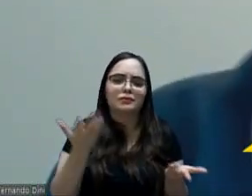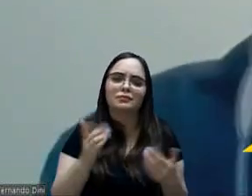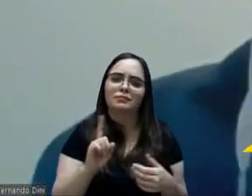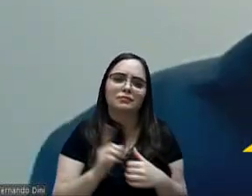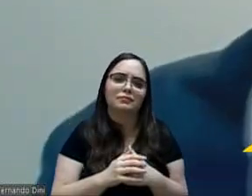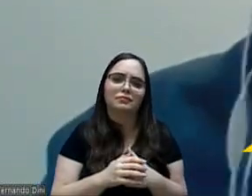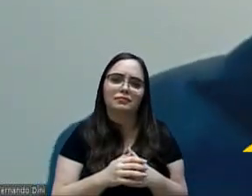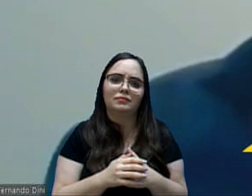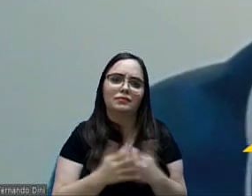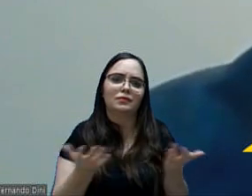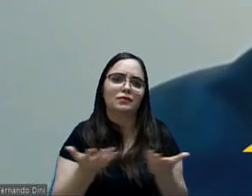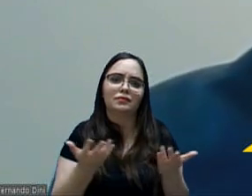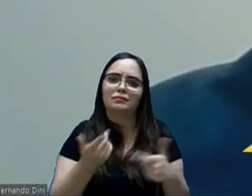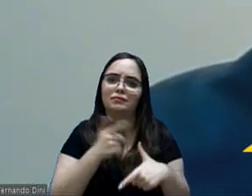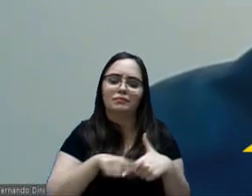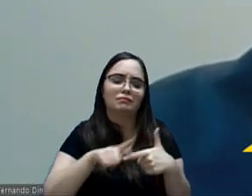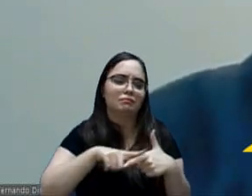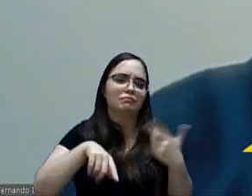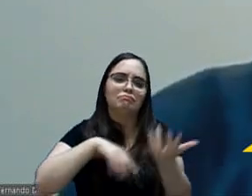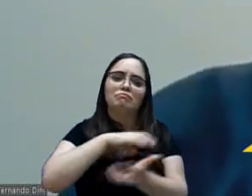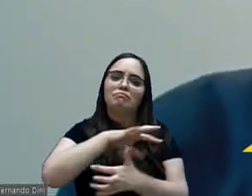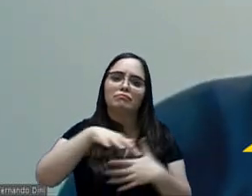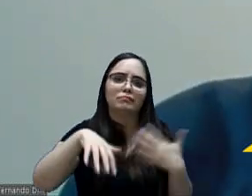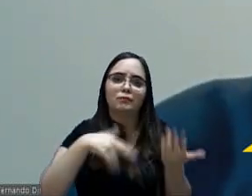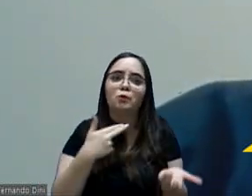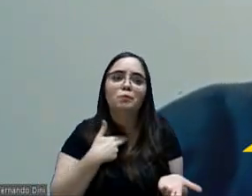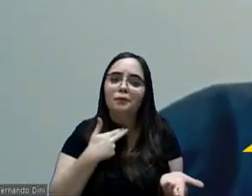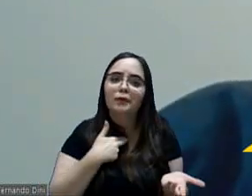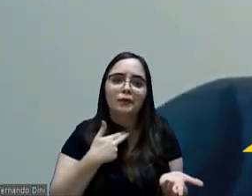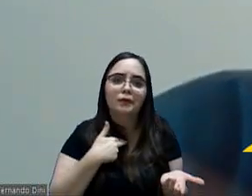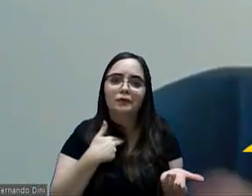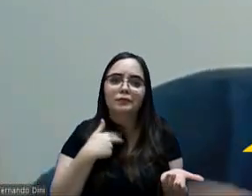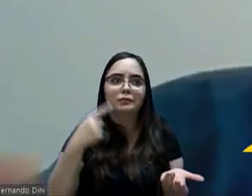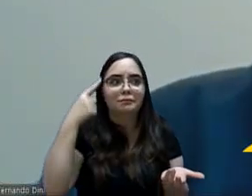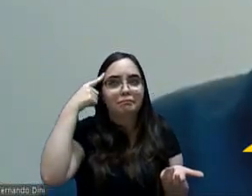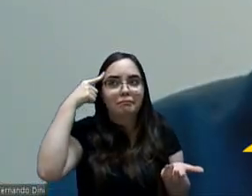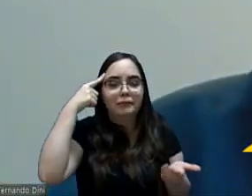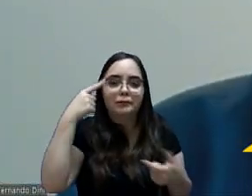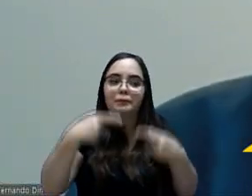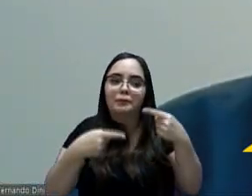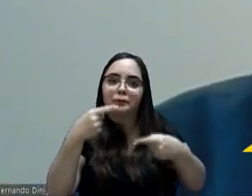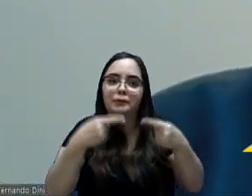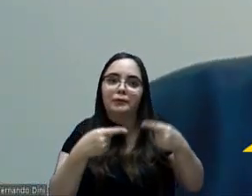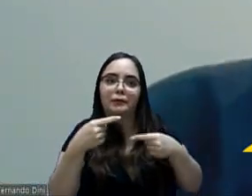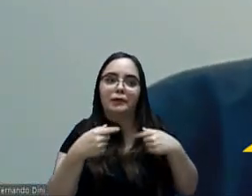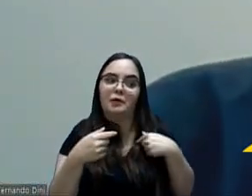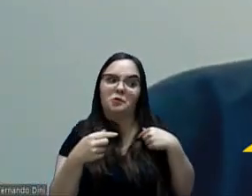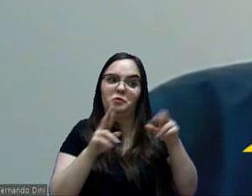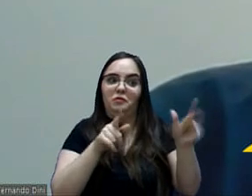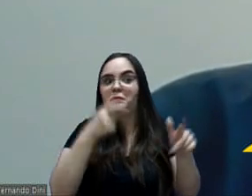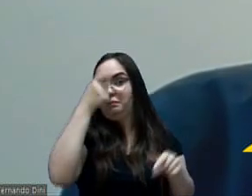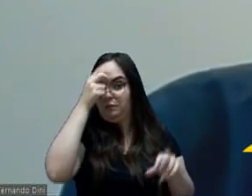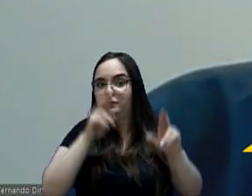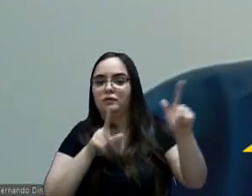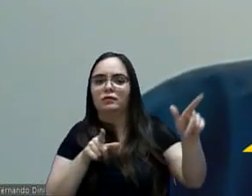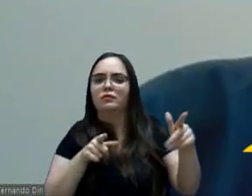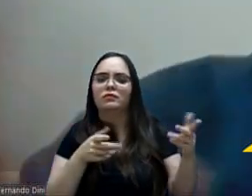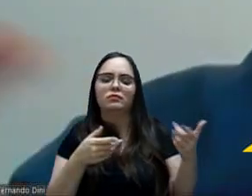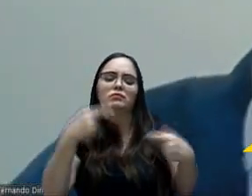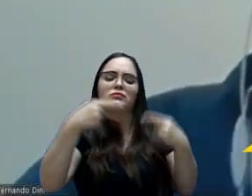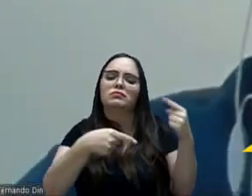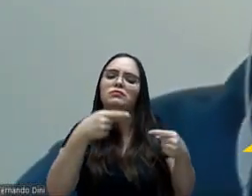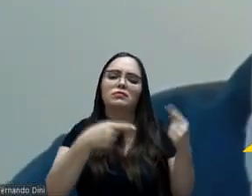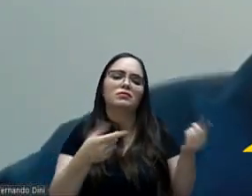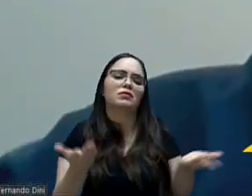totalmente intempestivo. Nós não podemos discutir ideologia política neste momento. Nós